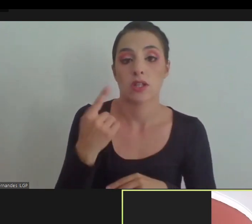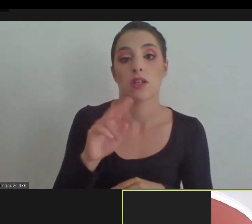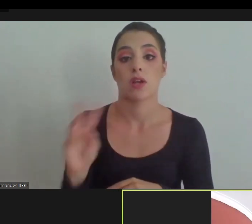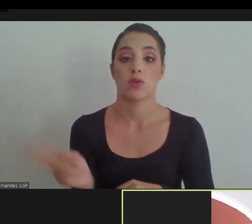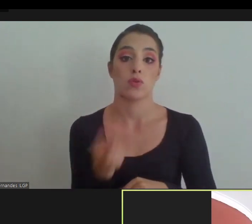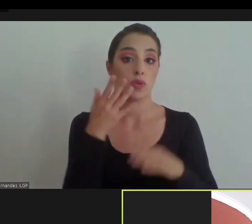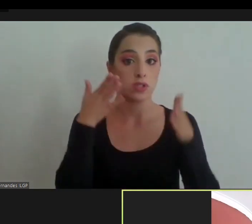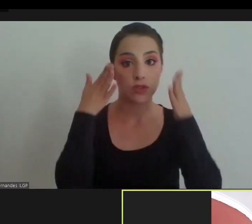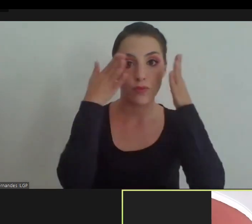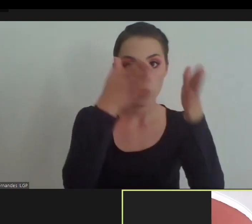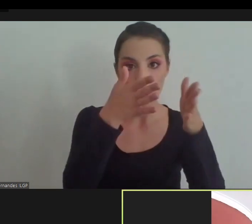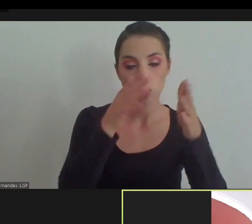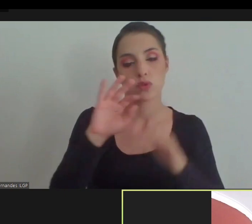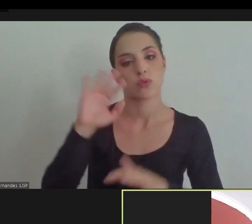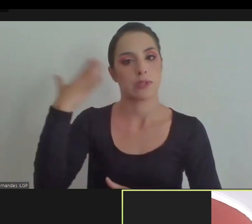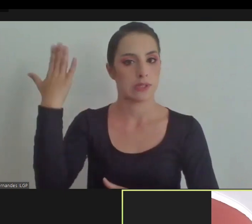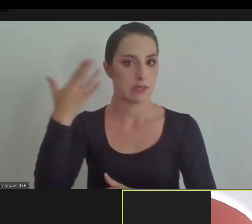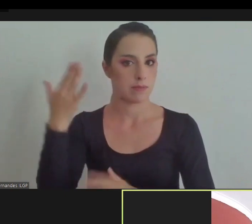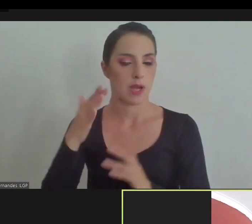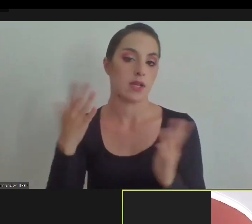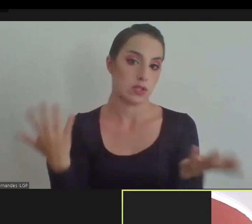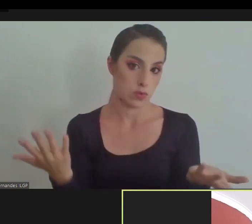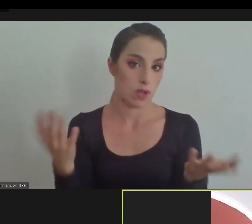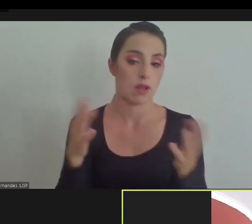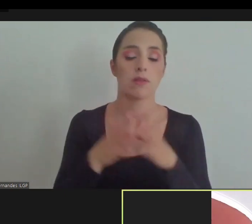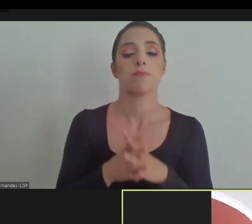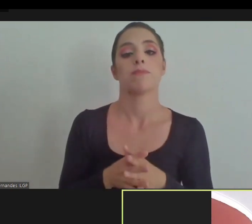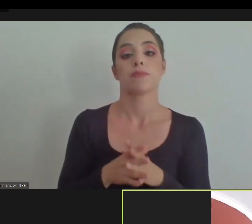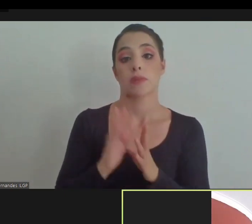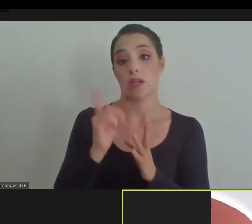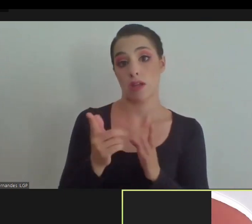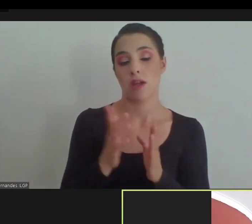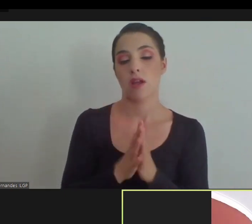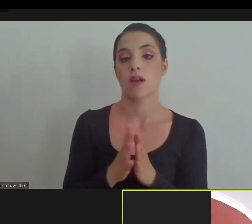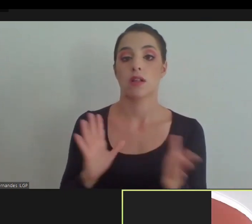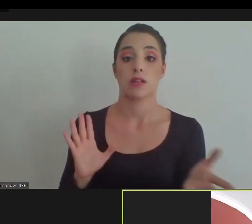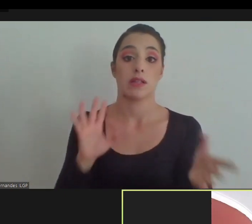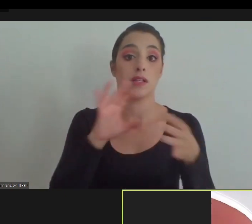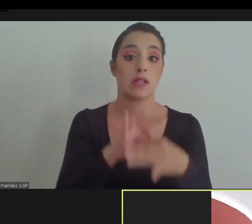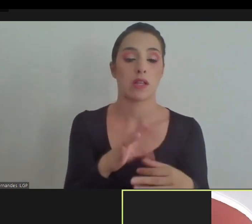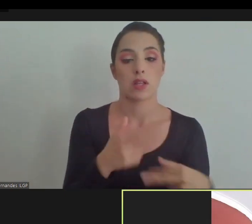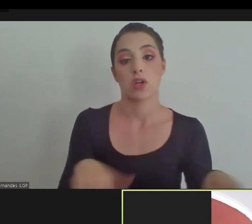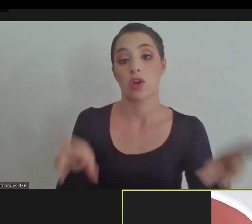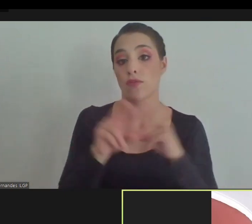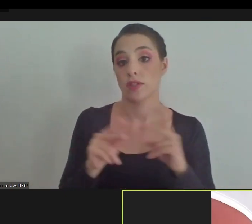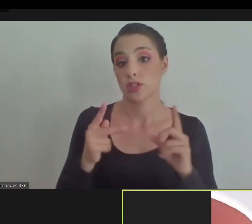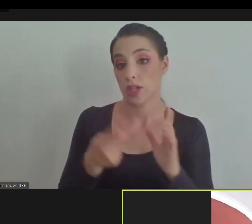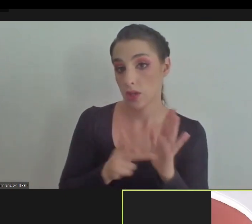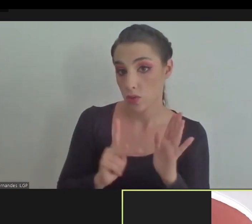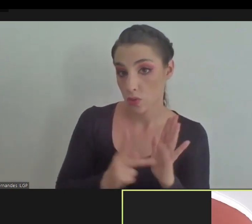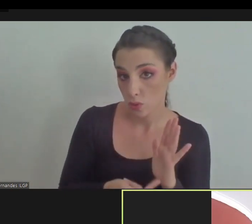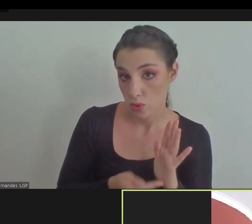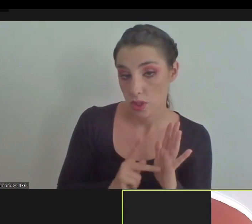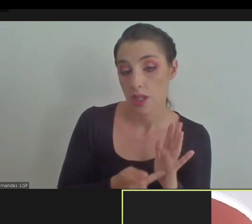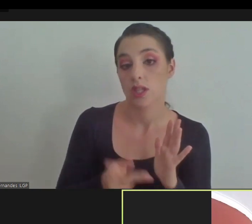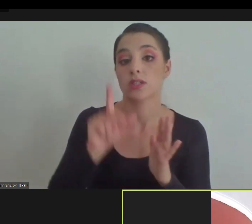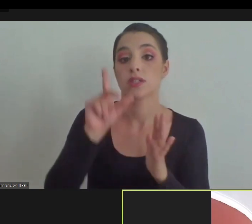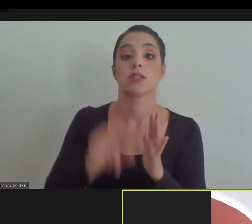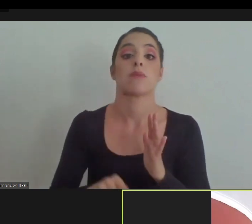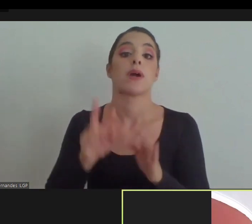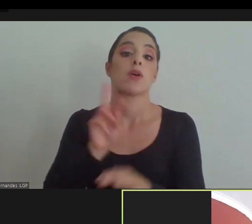focos fundamentais, não é? Que é ligada às novas tecnologias e o